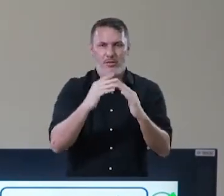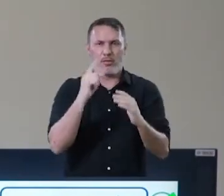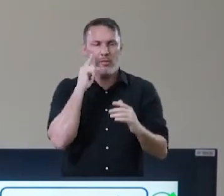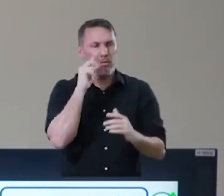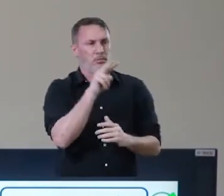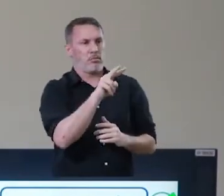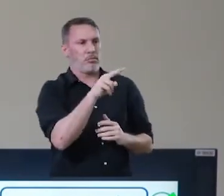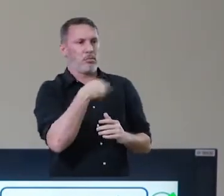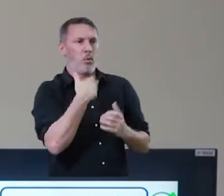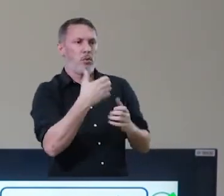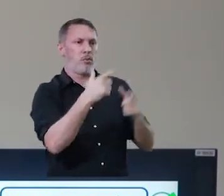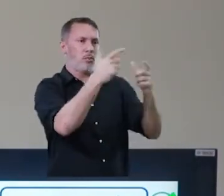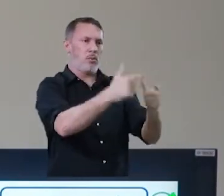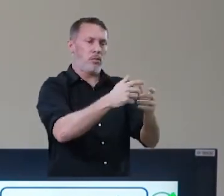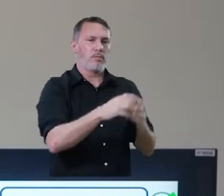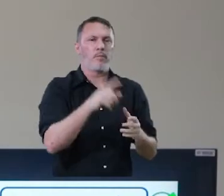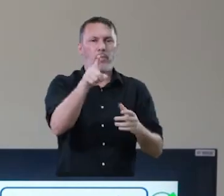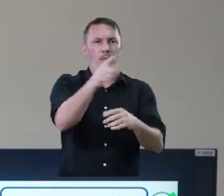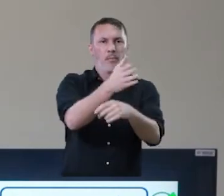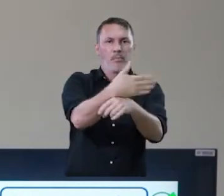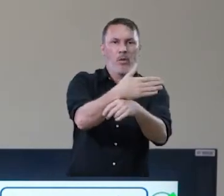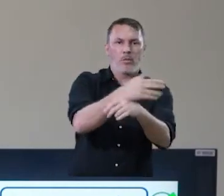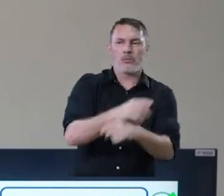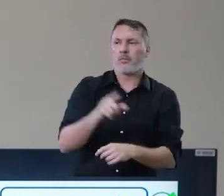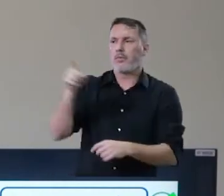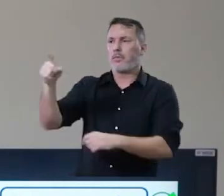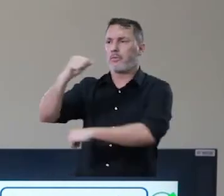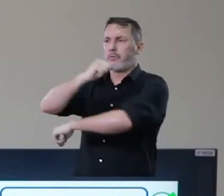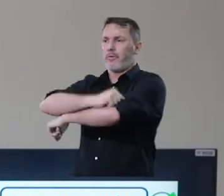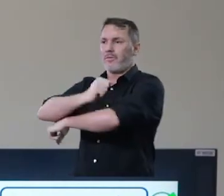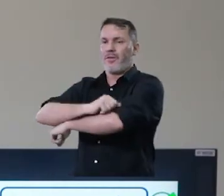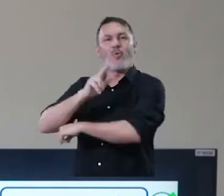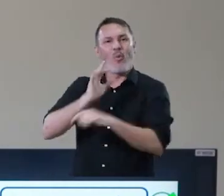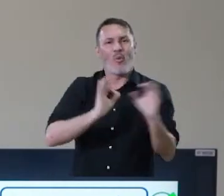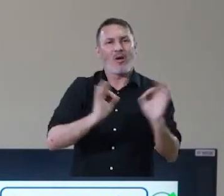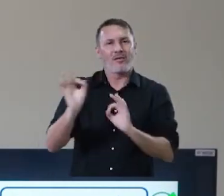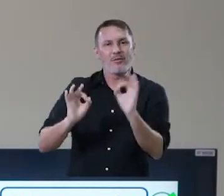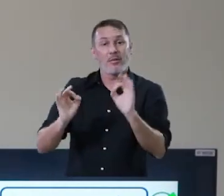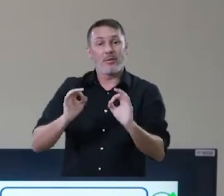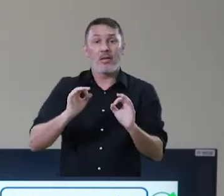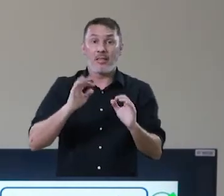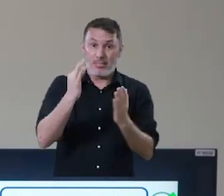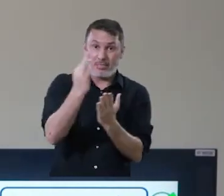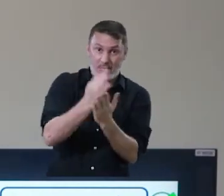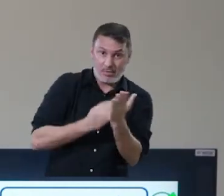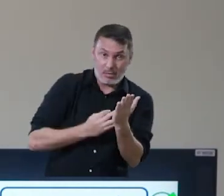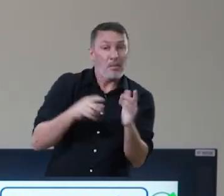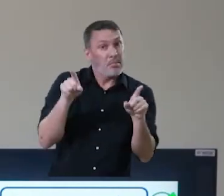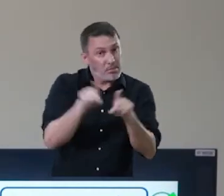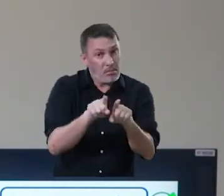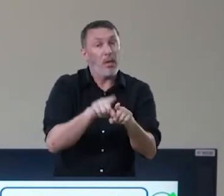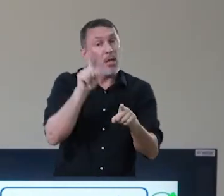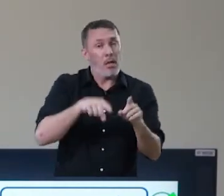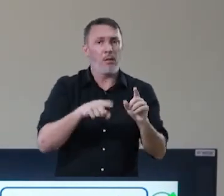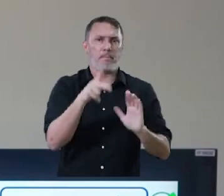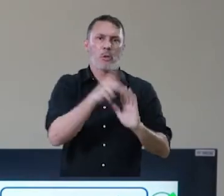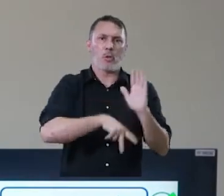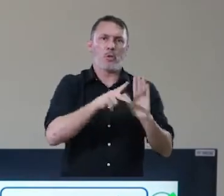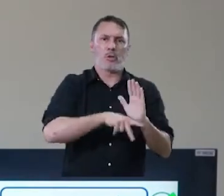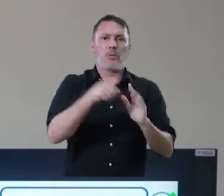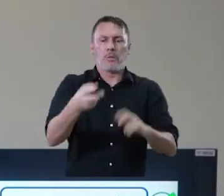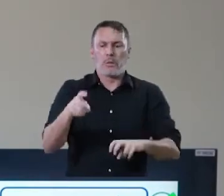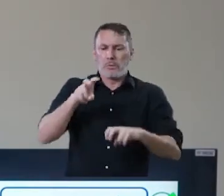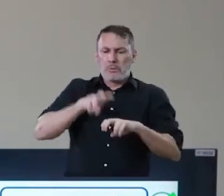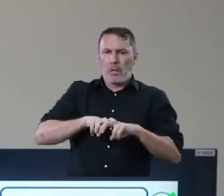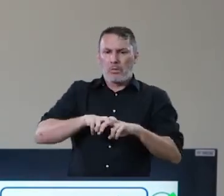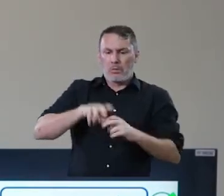colocar uma sapata, né? Aqui eu vou fazer, aqui eu vou colocar a porta, aqui eu vou colocar a janela. O seu texto também tem um projeto. Não é sentar